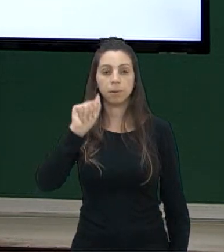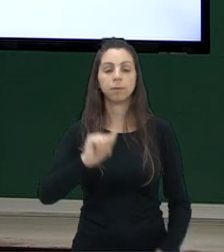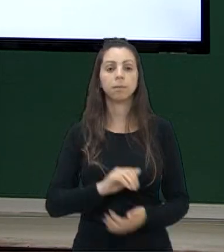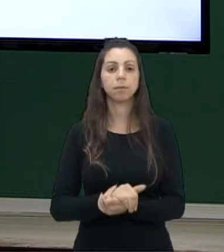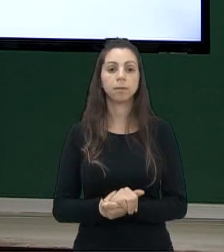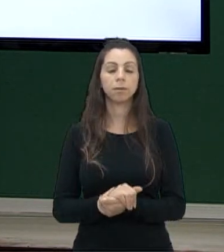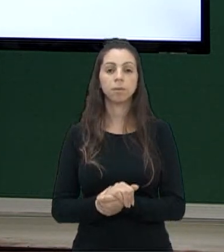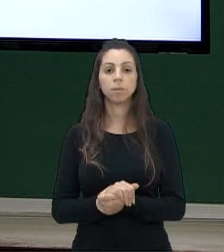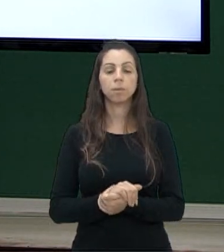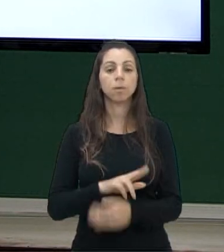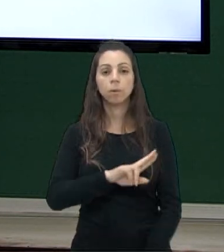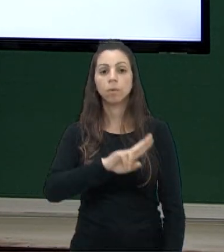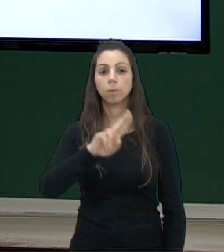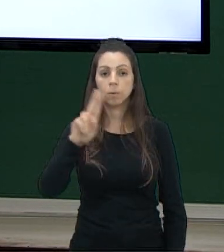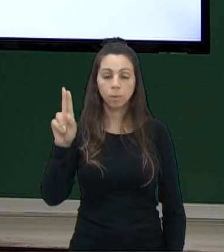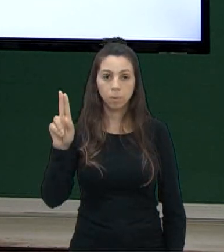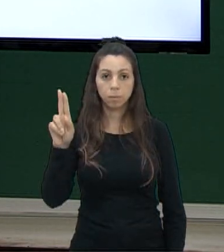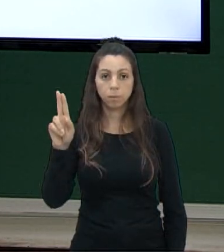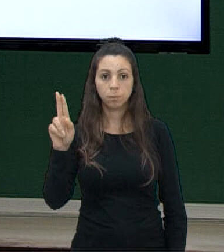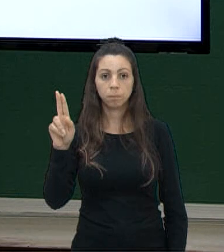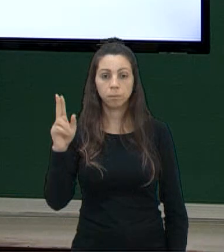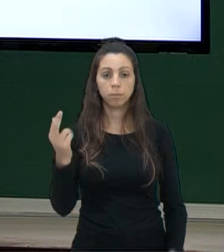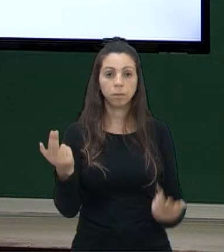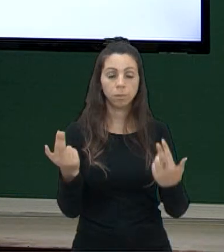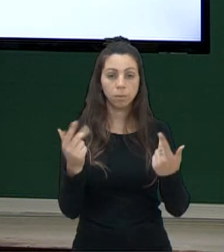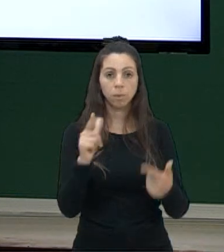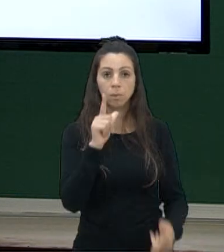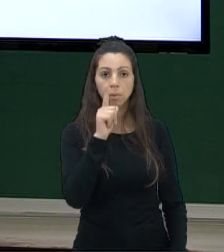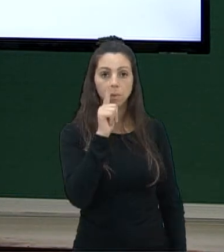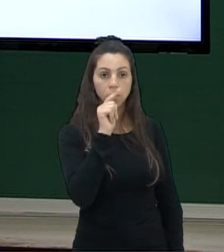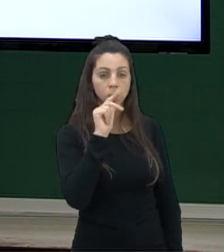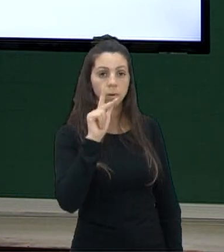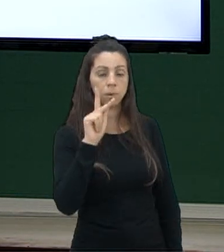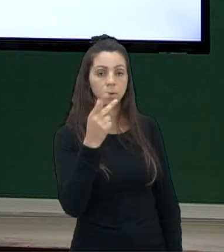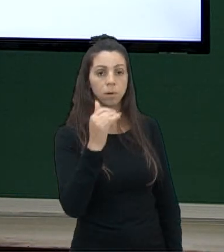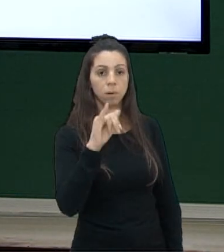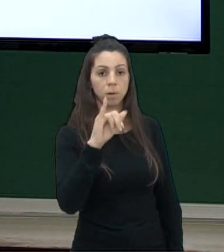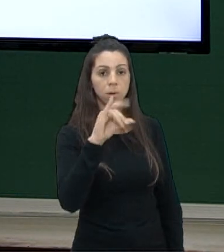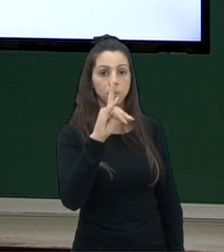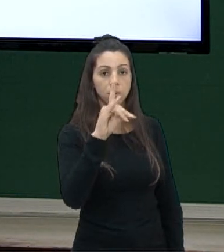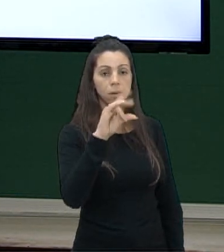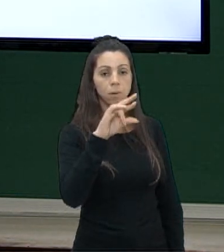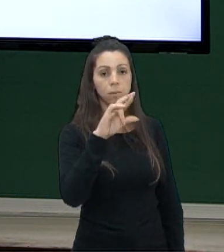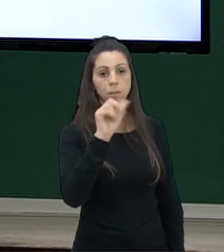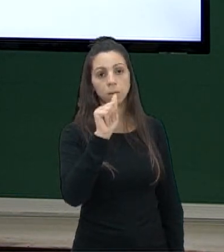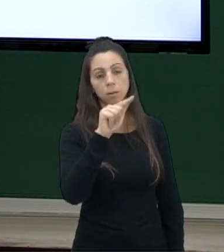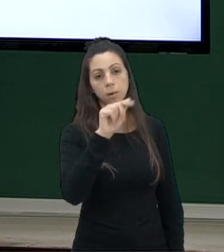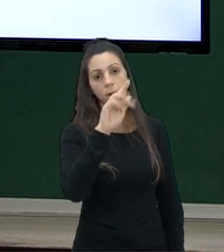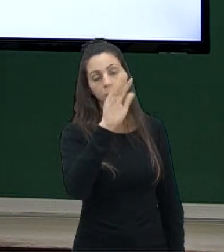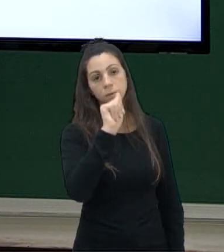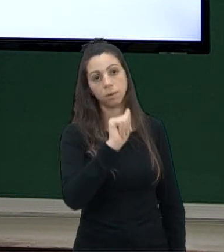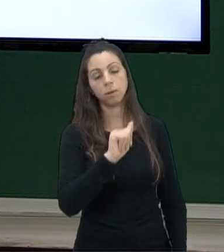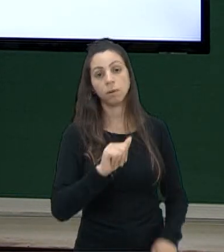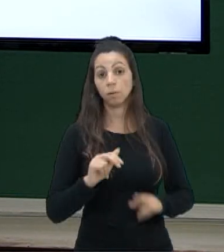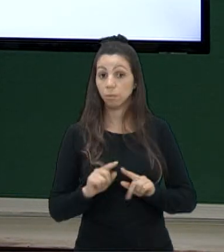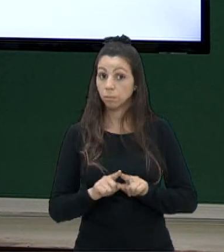o nome dessa bacia é o mesmo dado à bacia hidrográfica, tanto do Parnaíba quanto do Paraná, são coisas distintas. E a